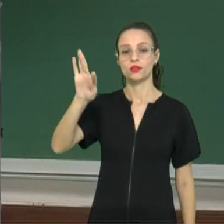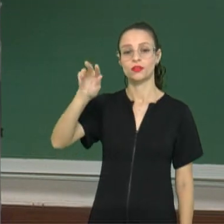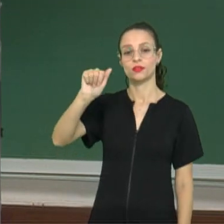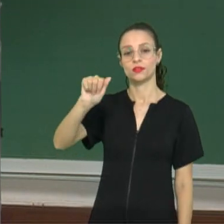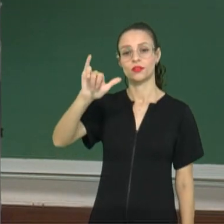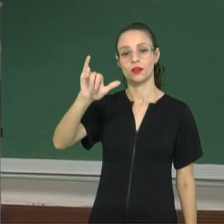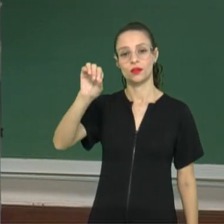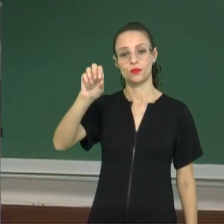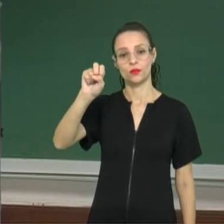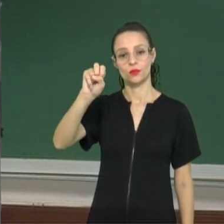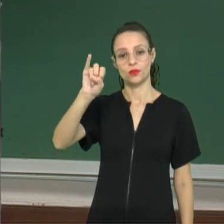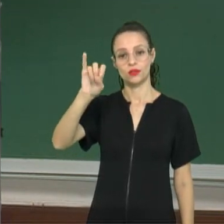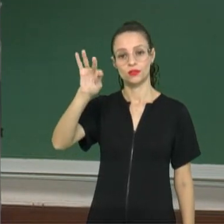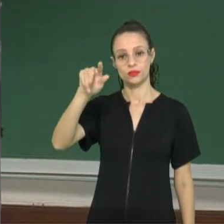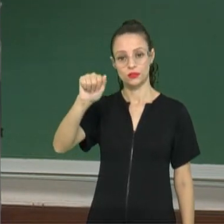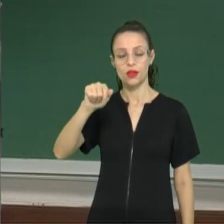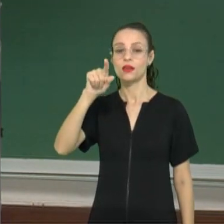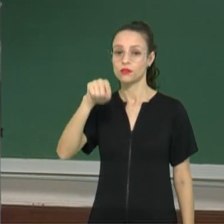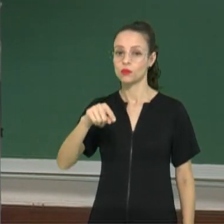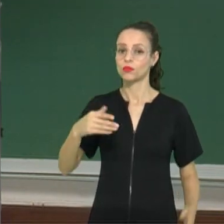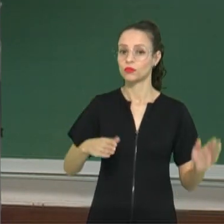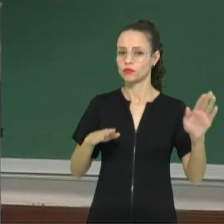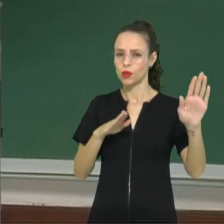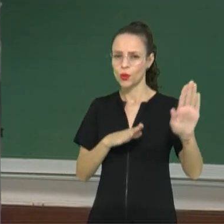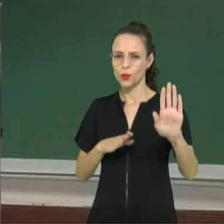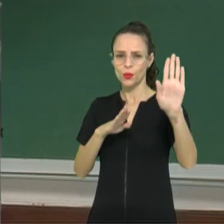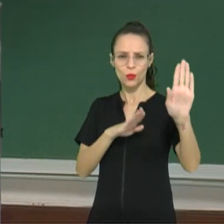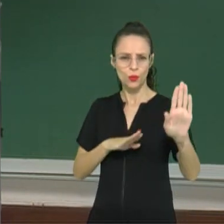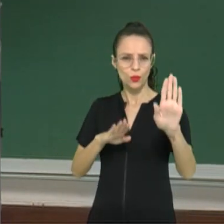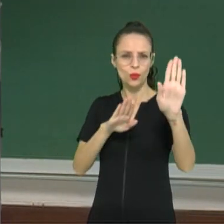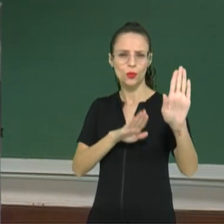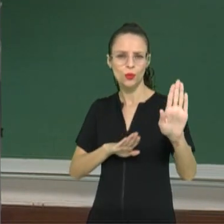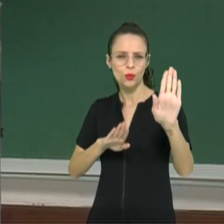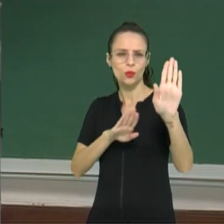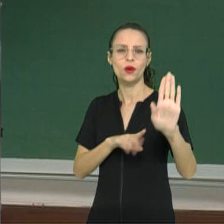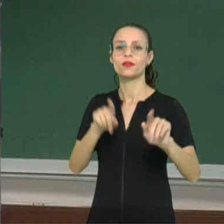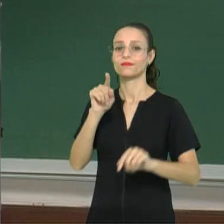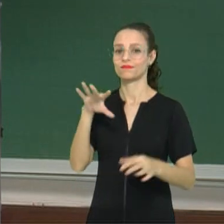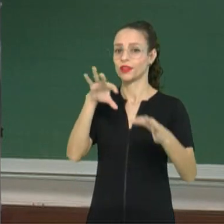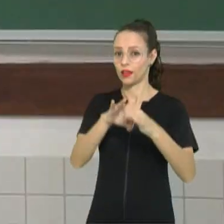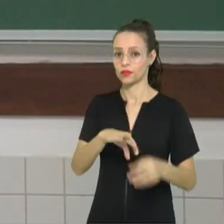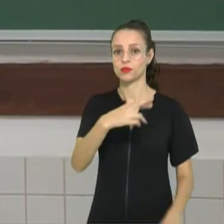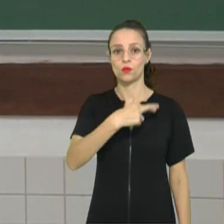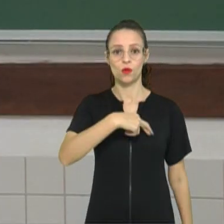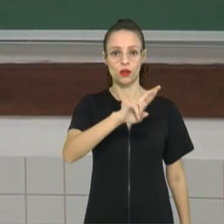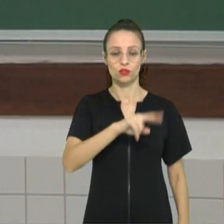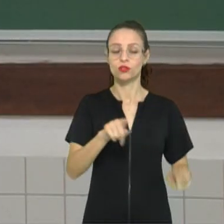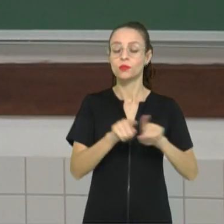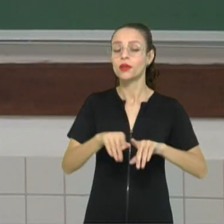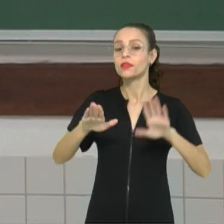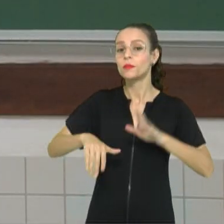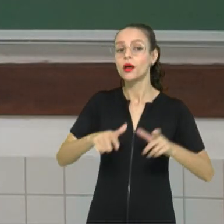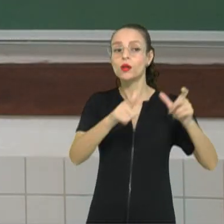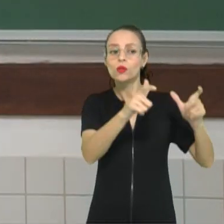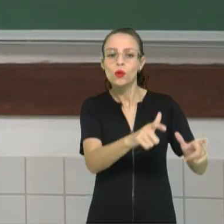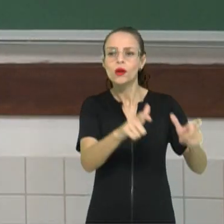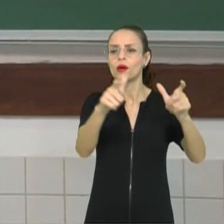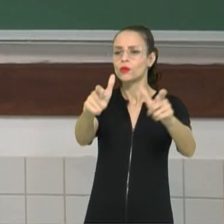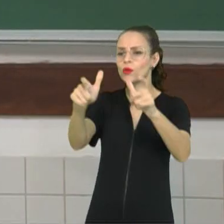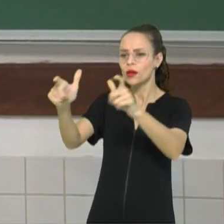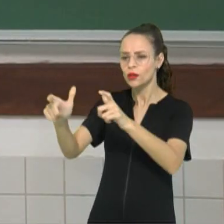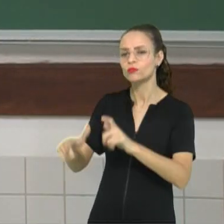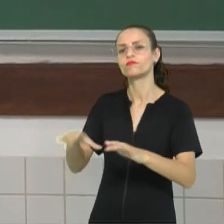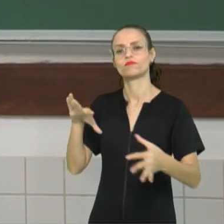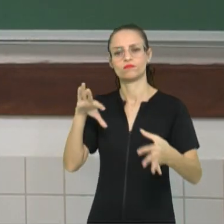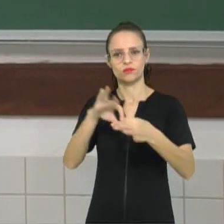Kung Fu tem forte relação, ligação com a parte religiosa também, né? Então, dependendo do local que ele é praticado, né?